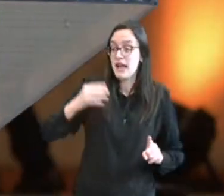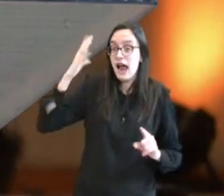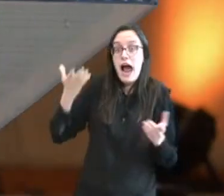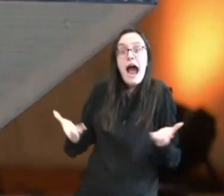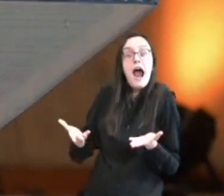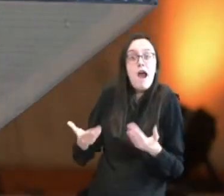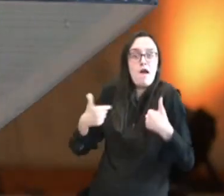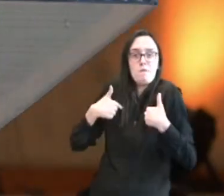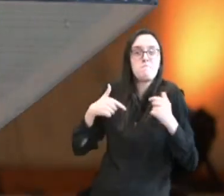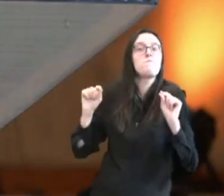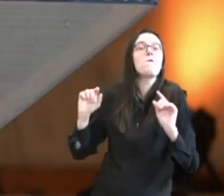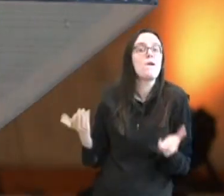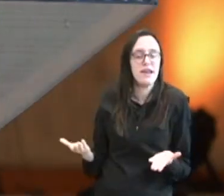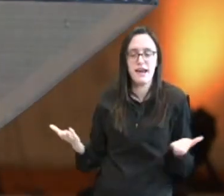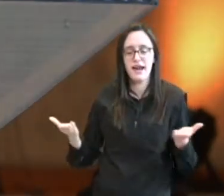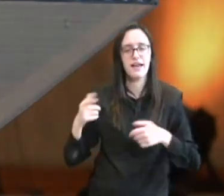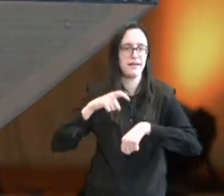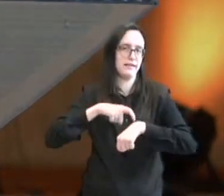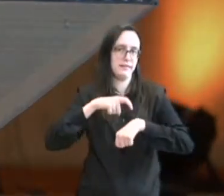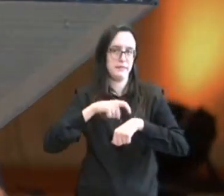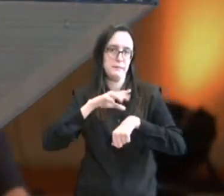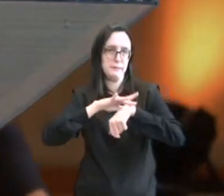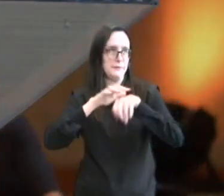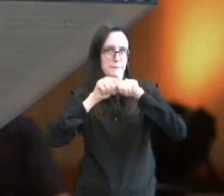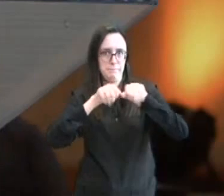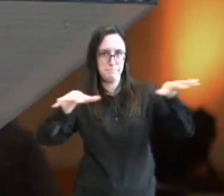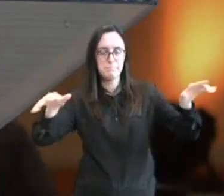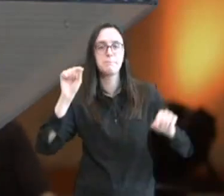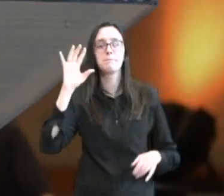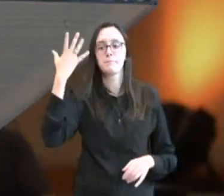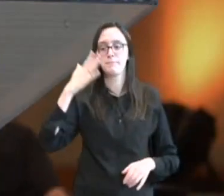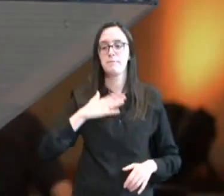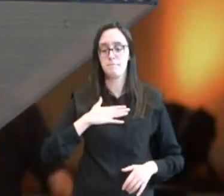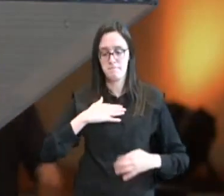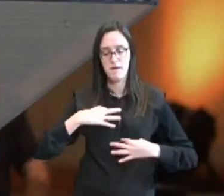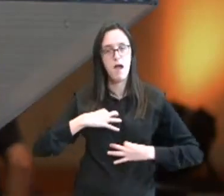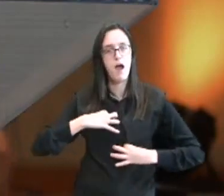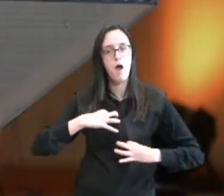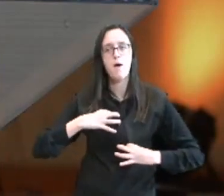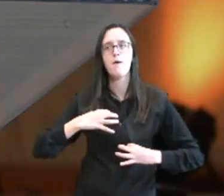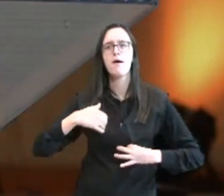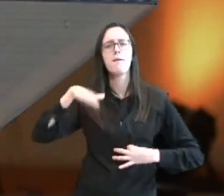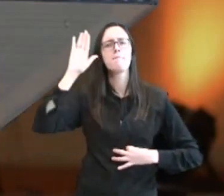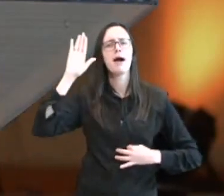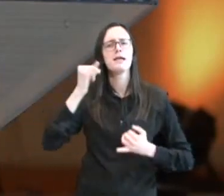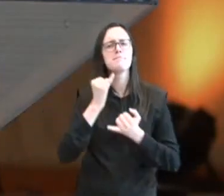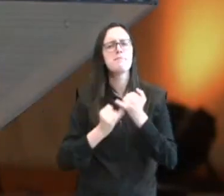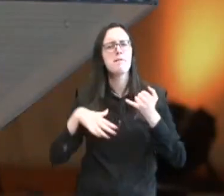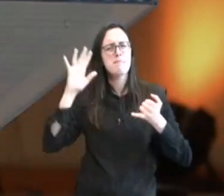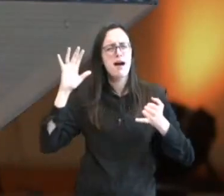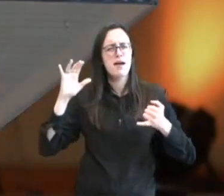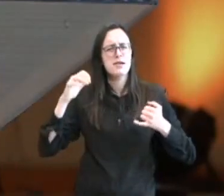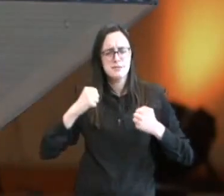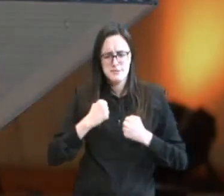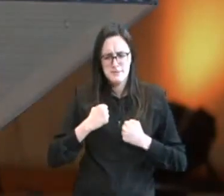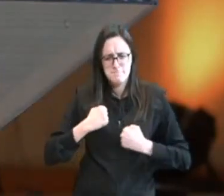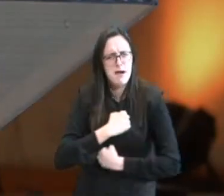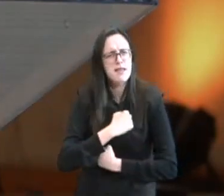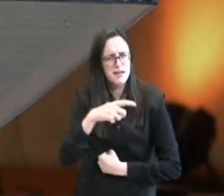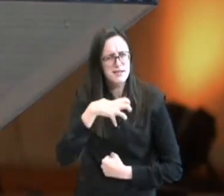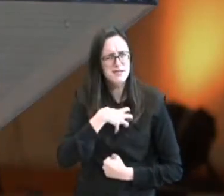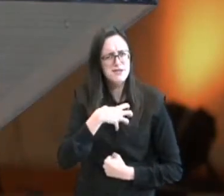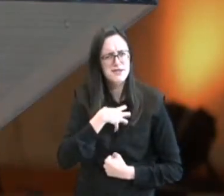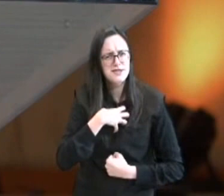acontecendo. Nesse tempo de pandemia, a minha roupa tem ficado mais curta, mais apertada, não sei o que